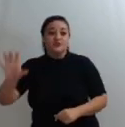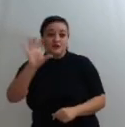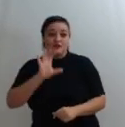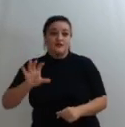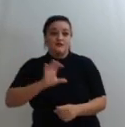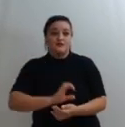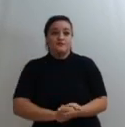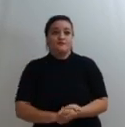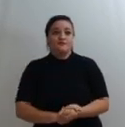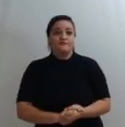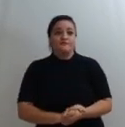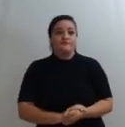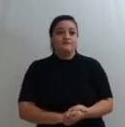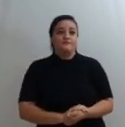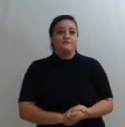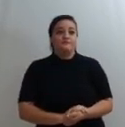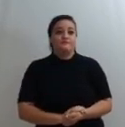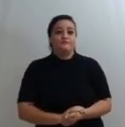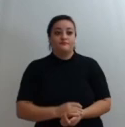em face